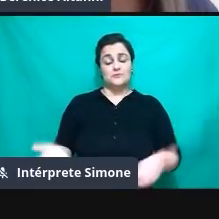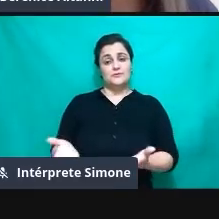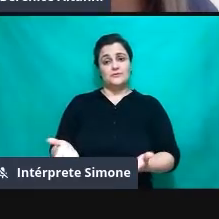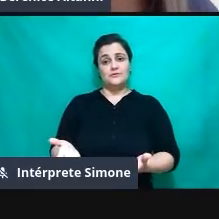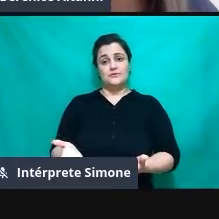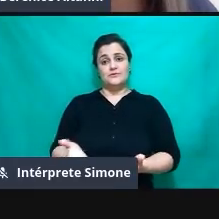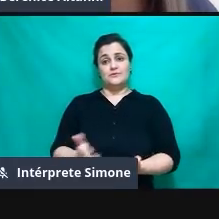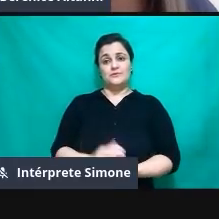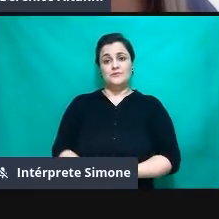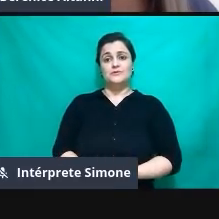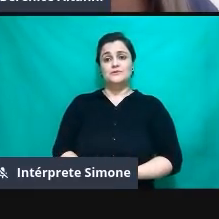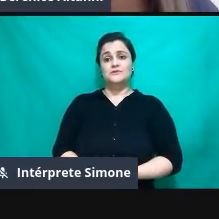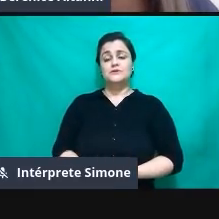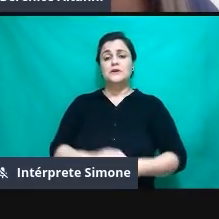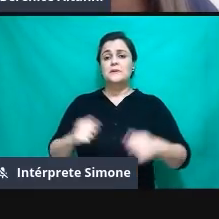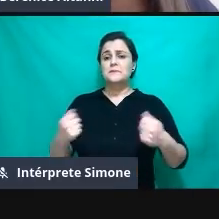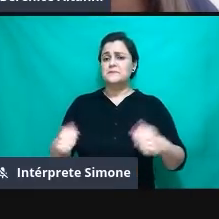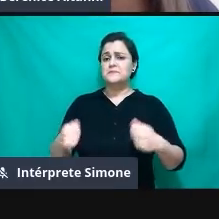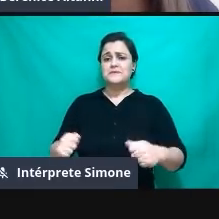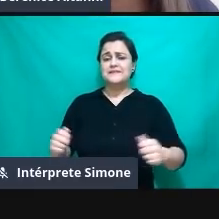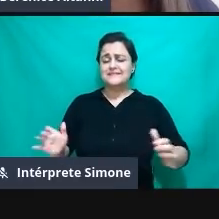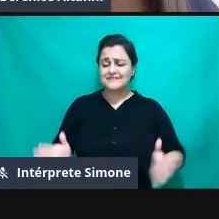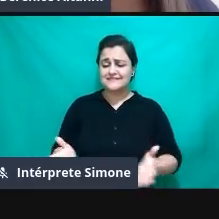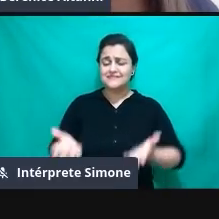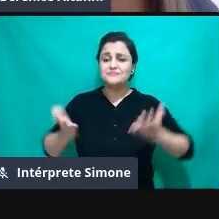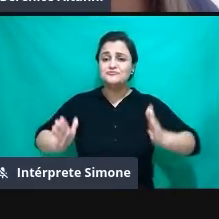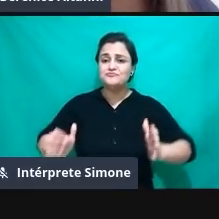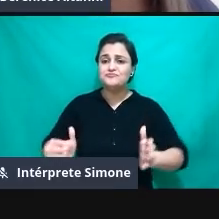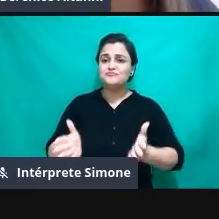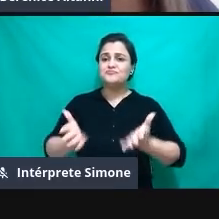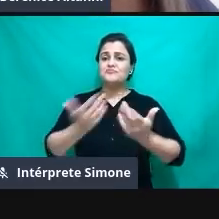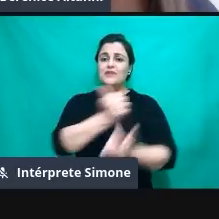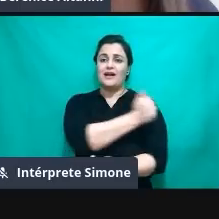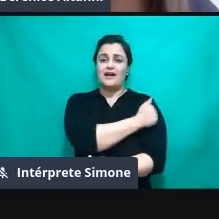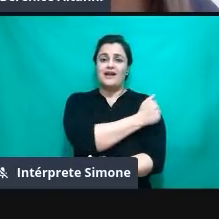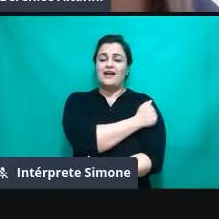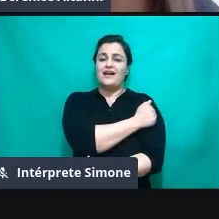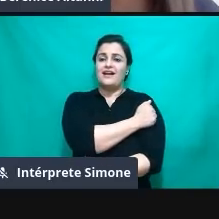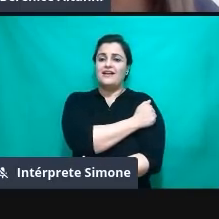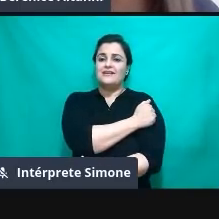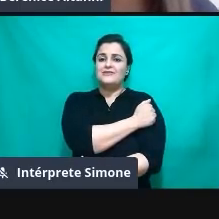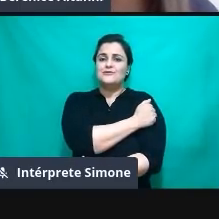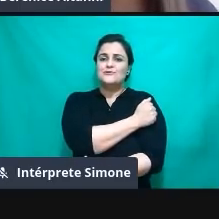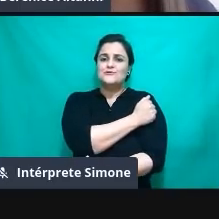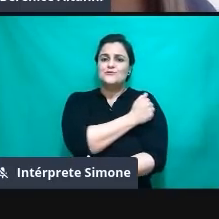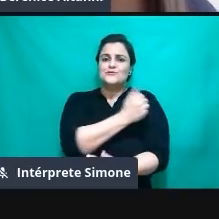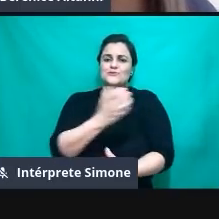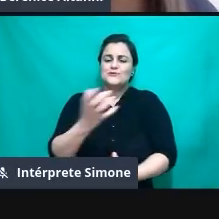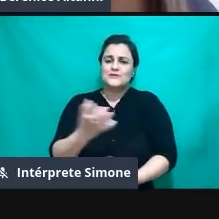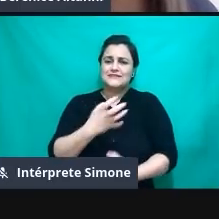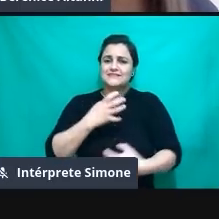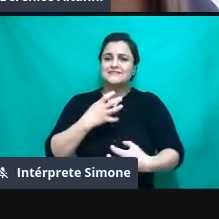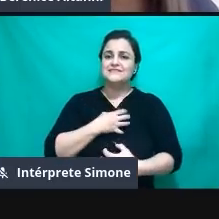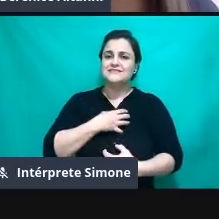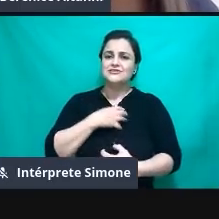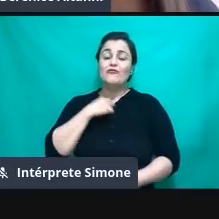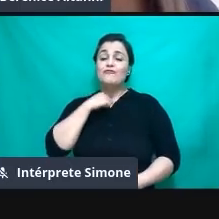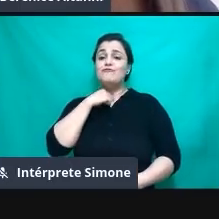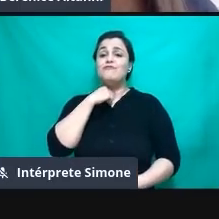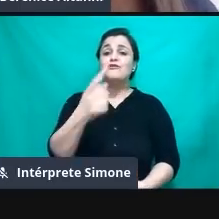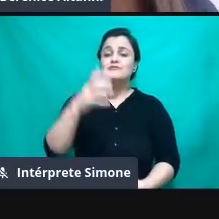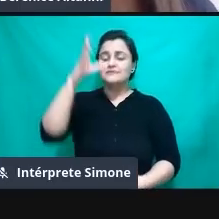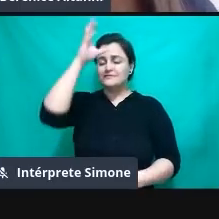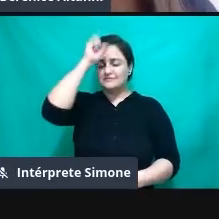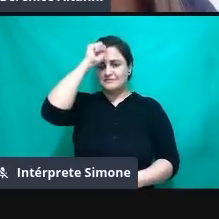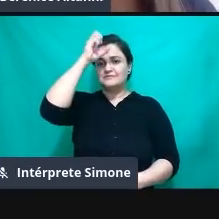fazer com que mesmo, propiciar meios para que o aluno crie os seus mecanismos também de aprendizagem, então, fica